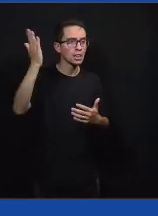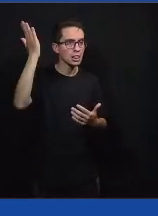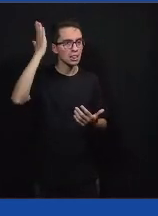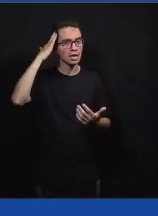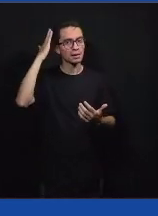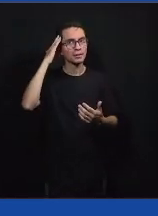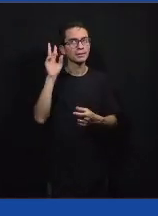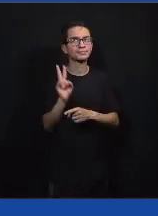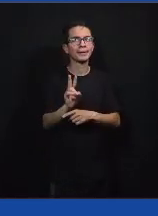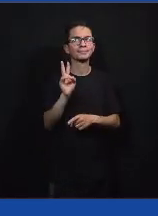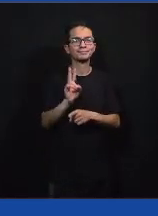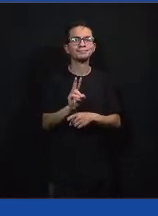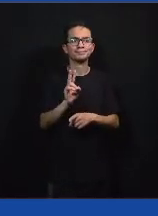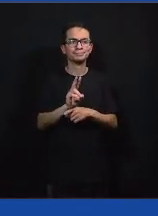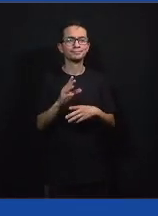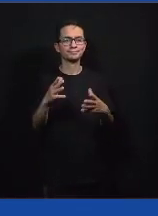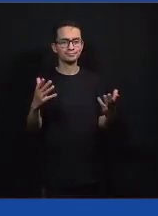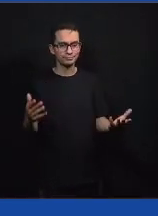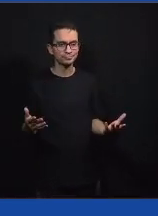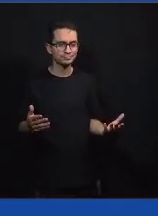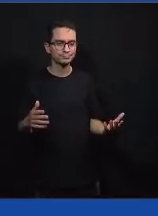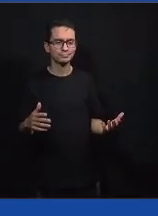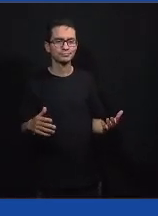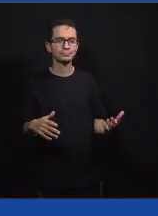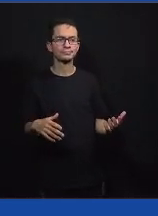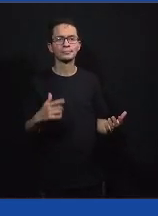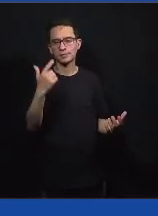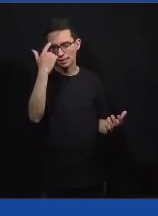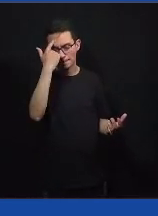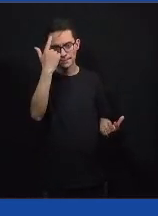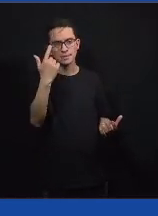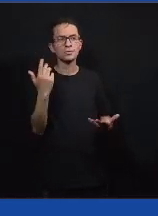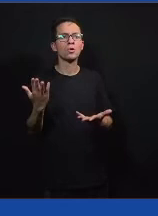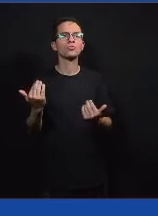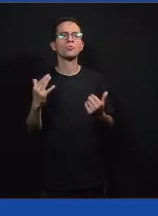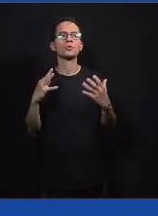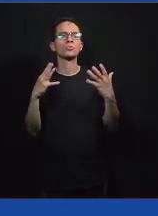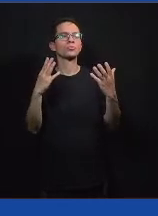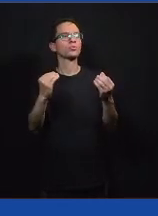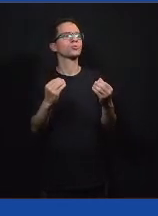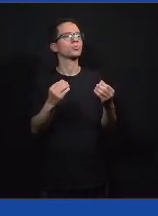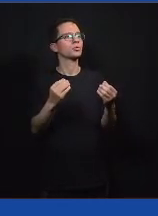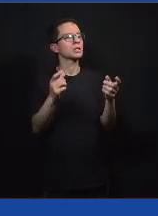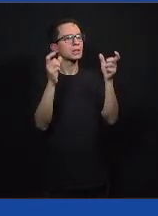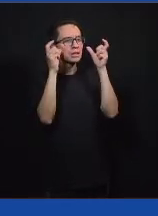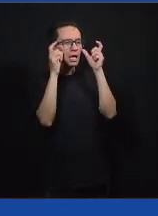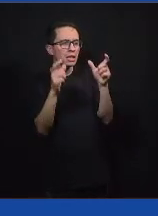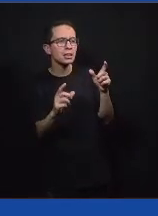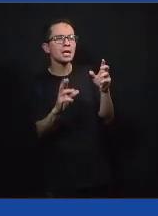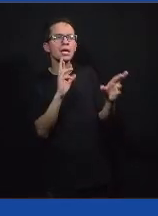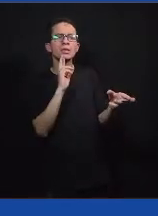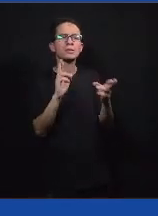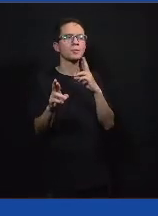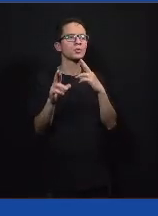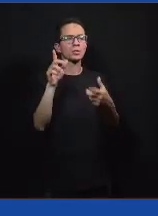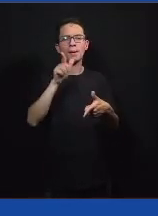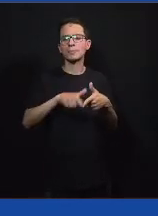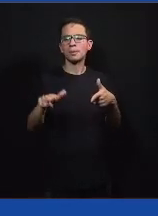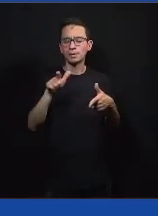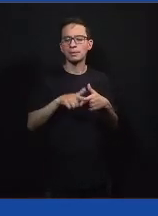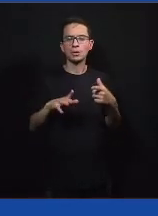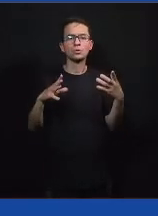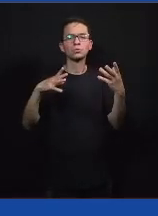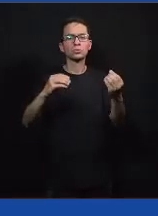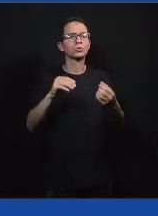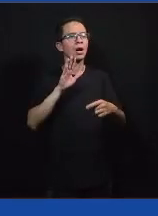fala espero ainda Rosângela espero colocar os jovens a par dos problemas e soluções desenvolve muito